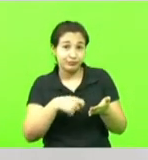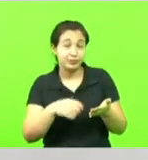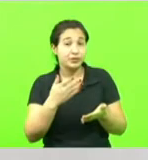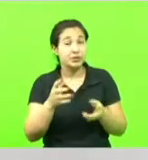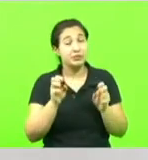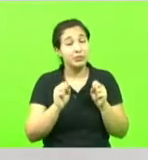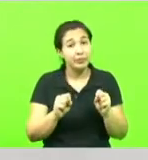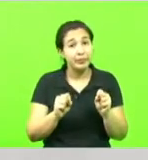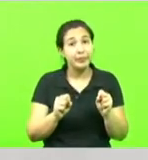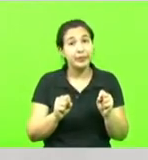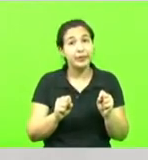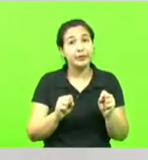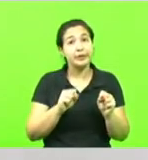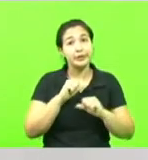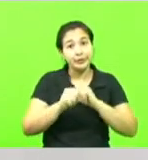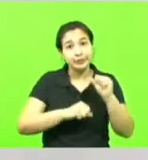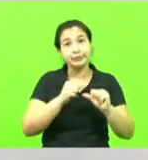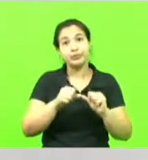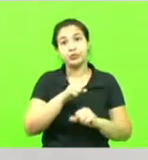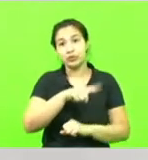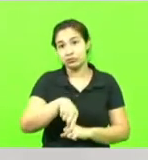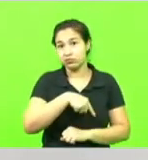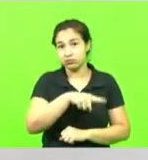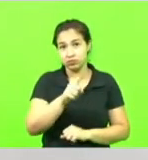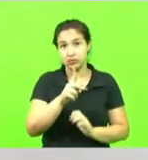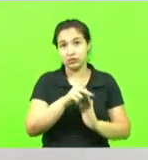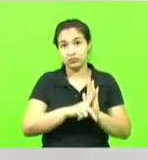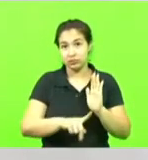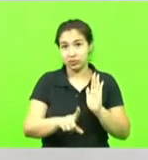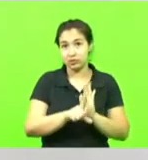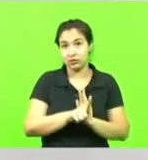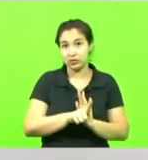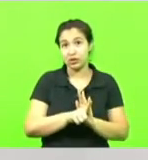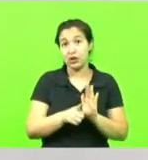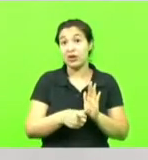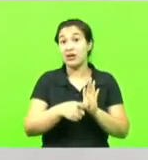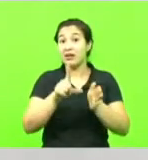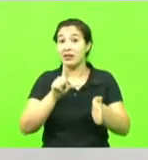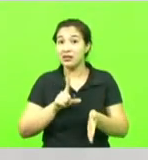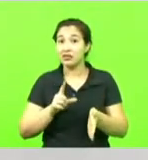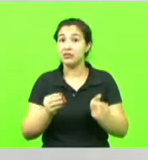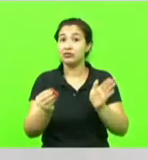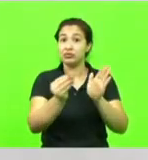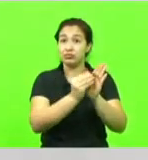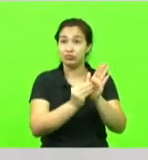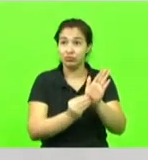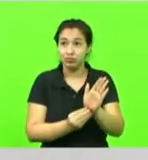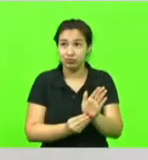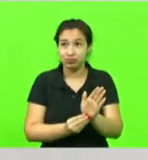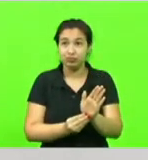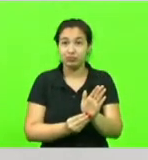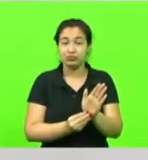revogar essa tranqueira aqui de projeto, antes que seja colocado em vigor.